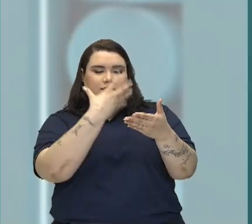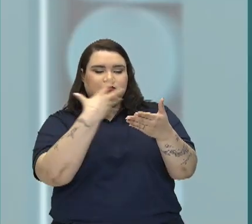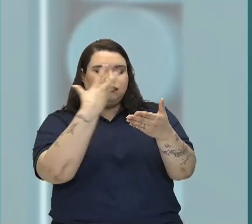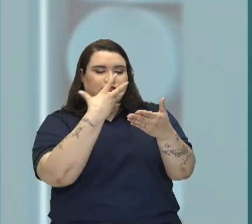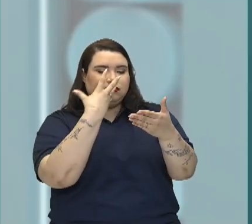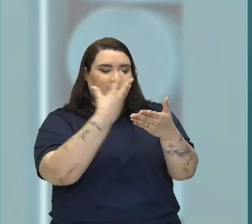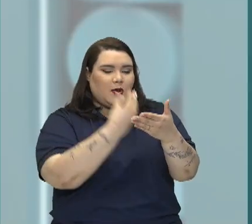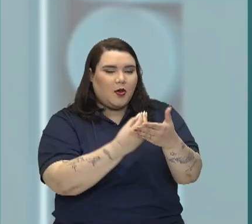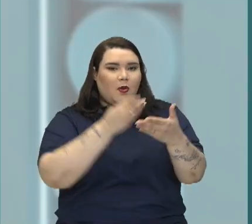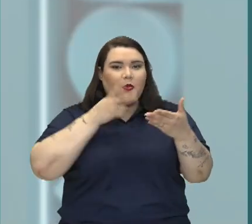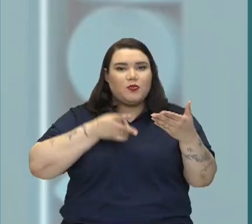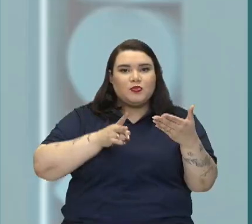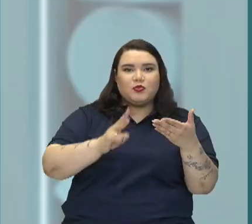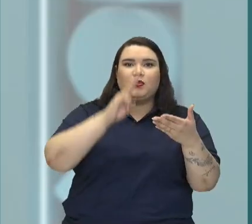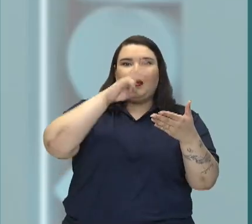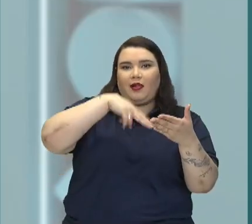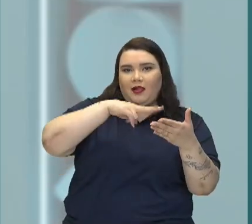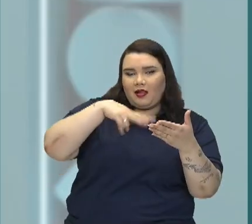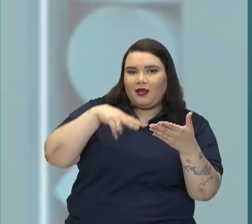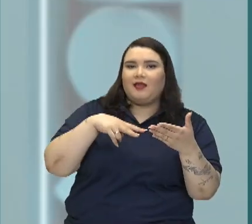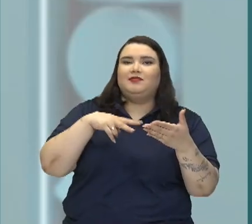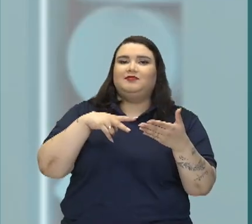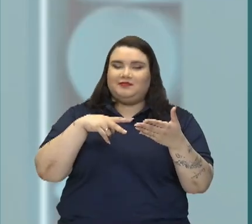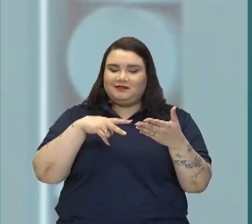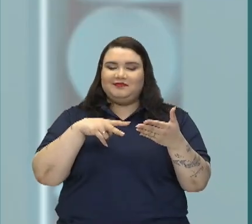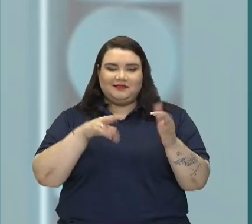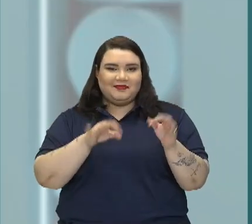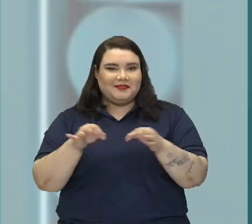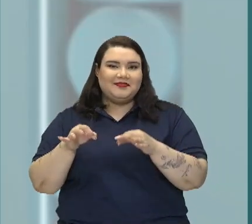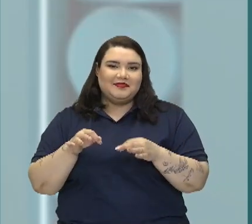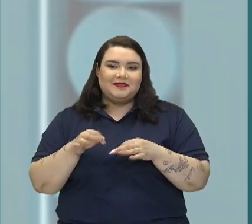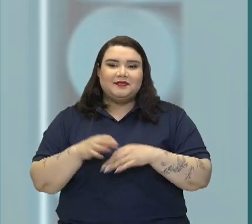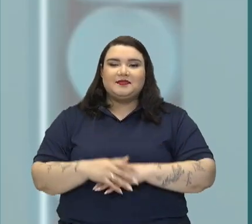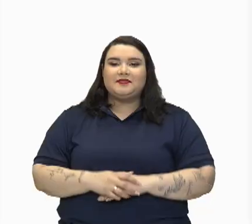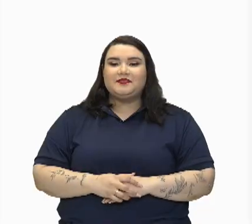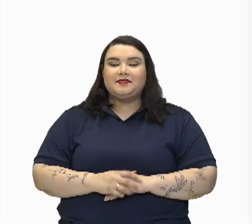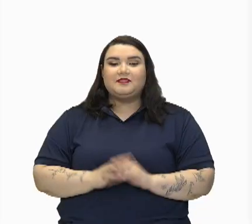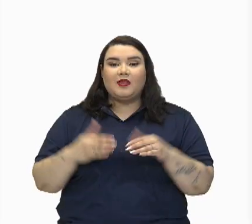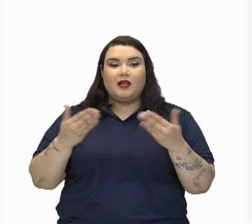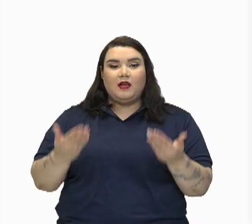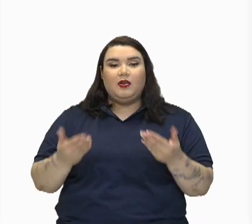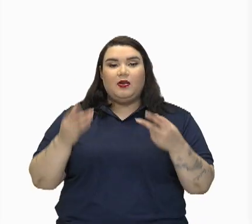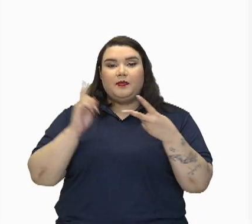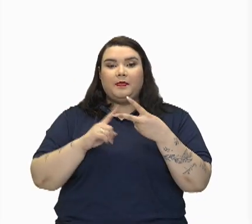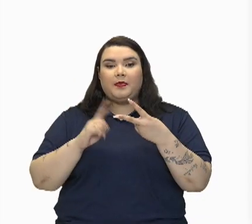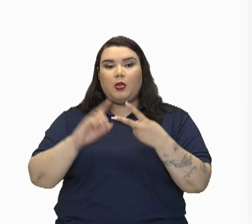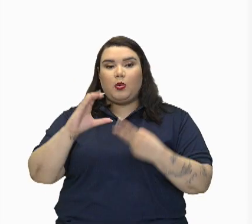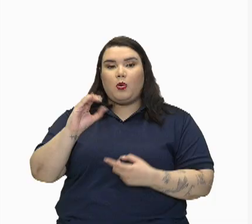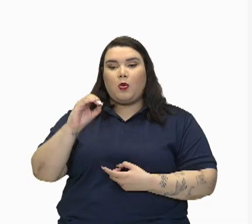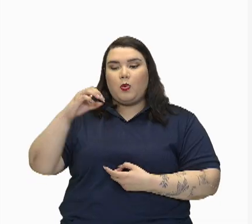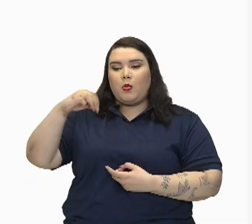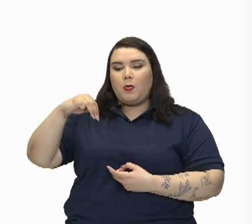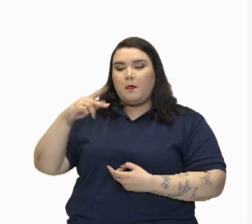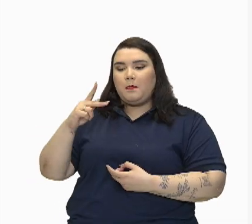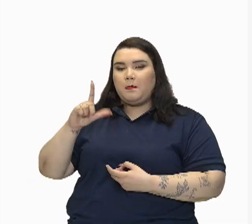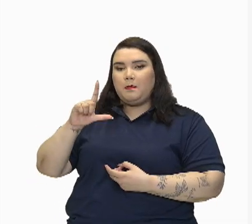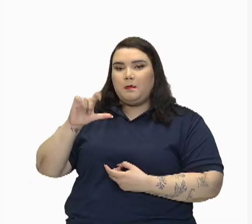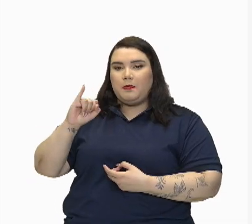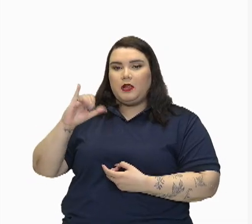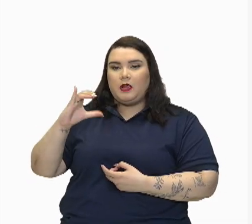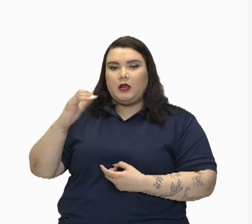desejo de continuar lendo. Olha a responsabilidade, né? Depois tem a complicação. A